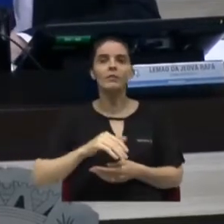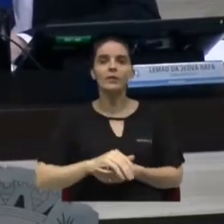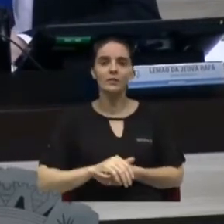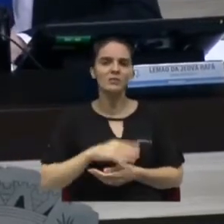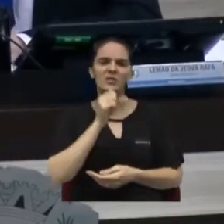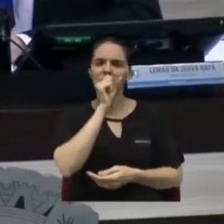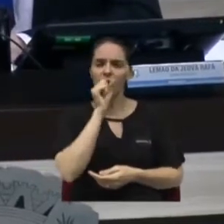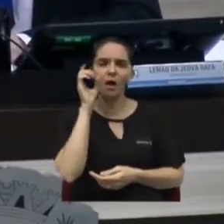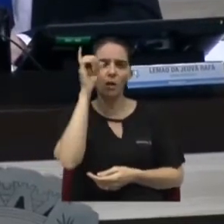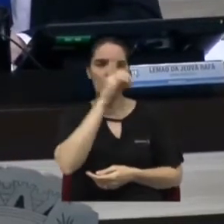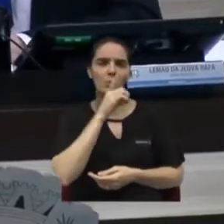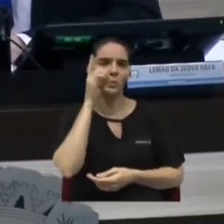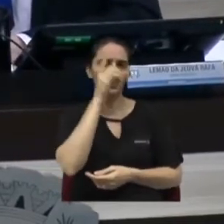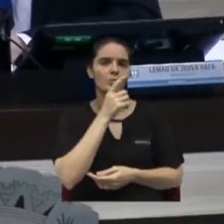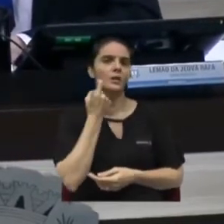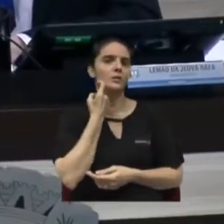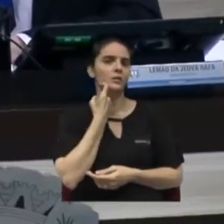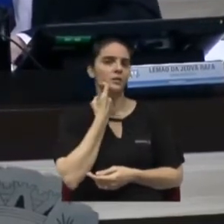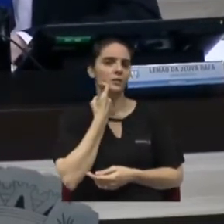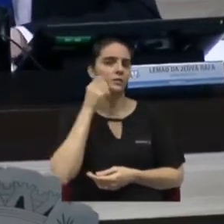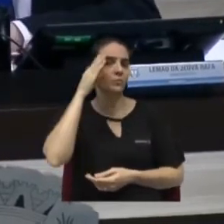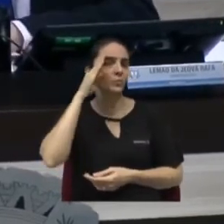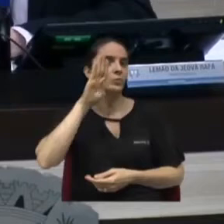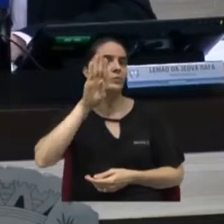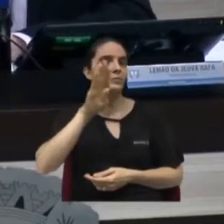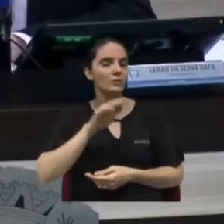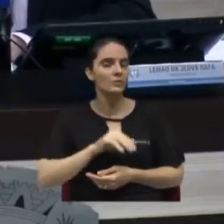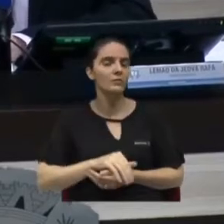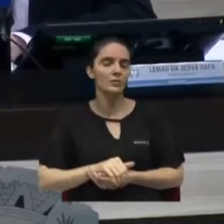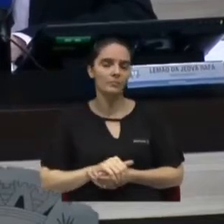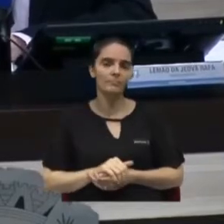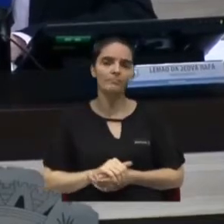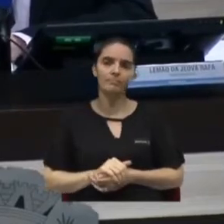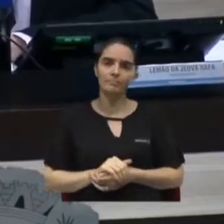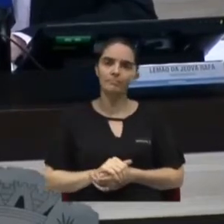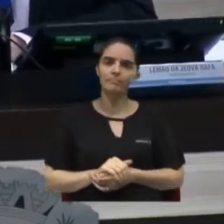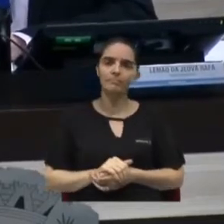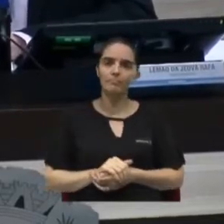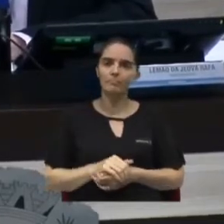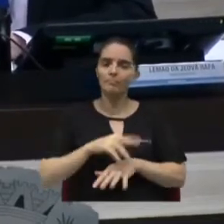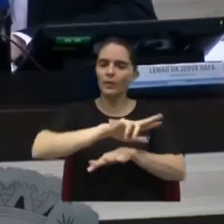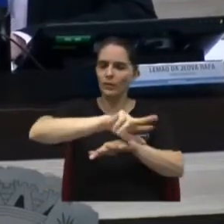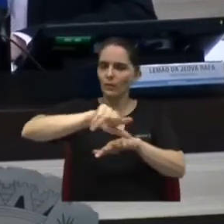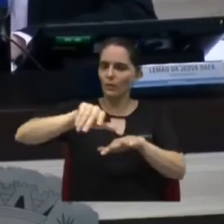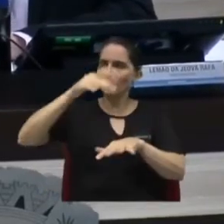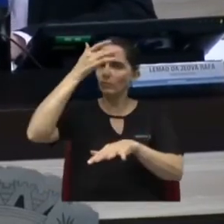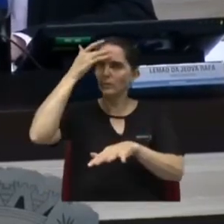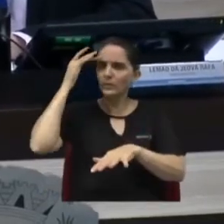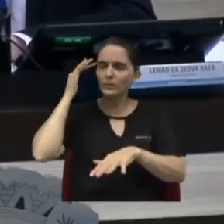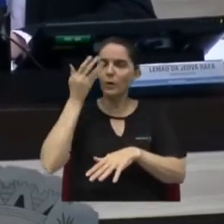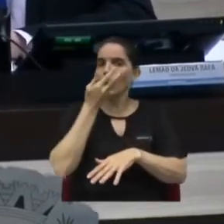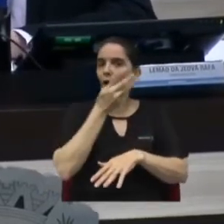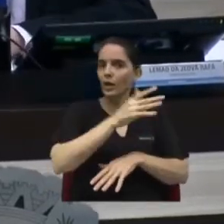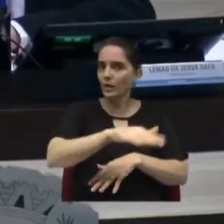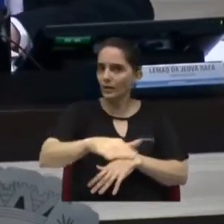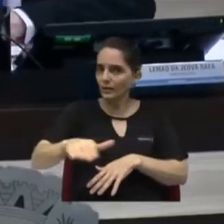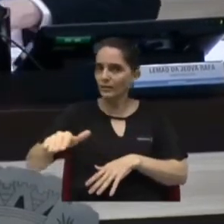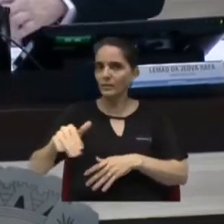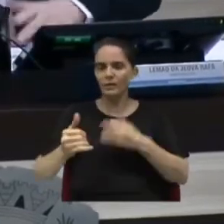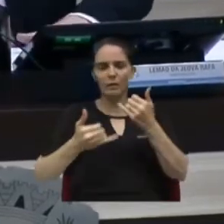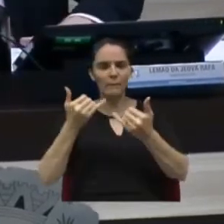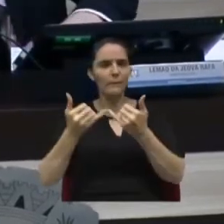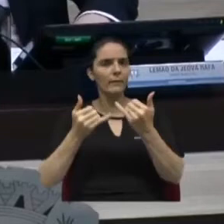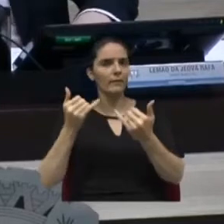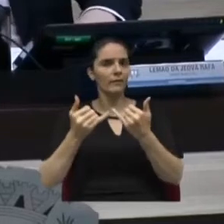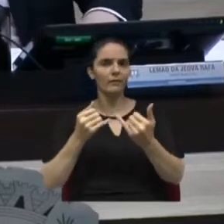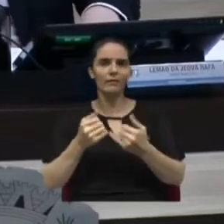sábado, domingo e sexta-feira, principalmente, sexta, sábado e domingo, por muitas pessoas e muita criança brincando. E você vai